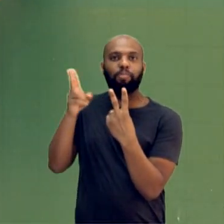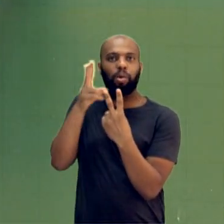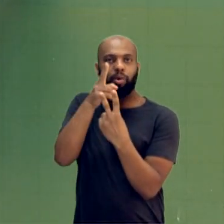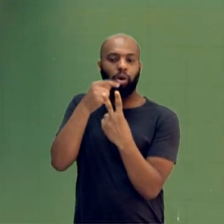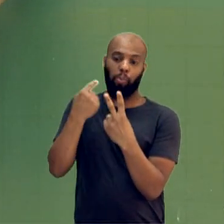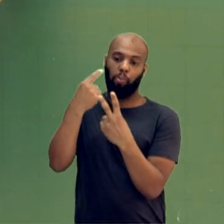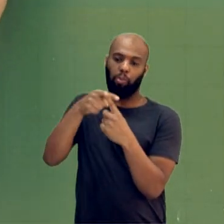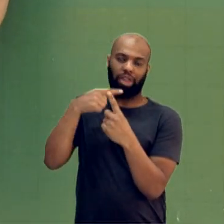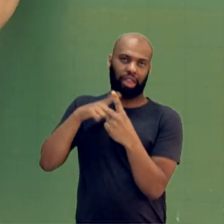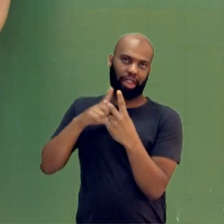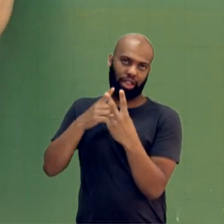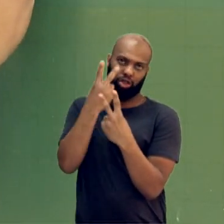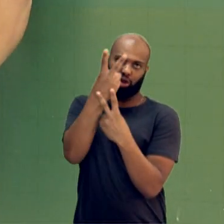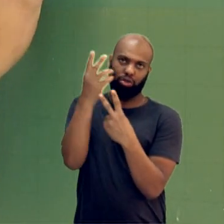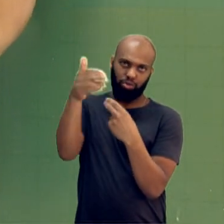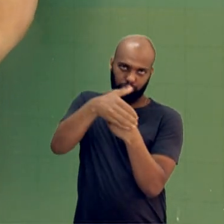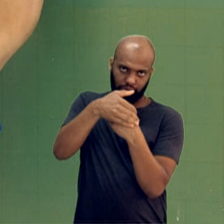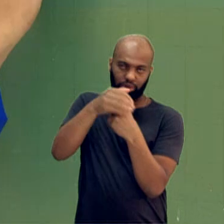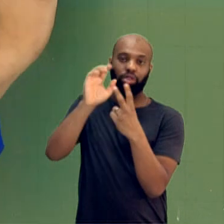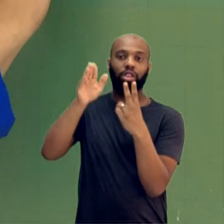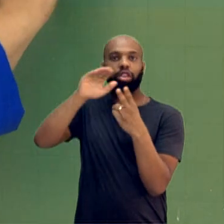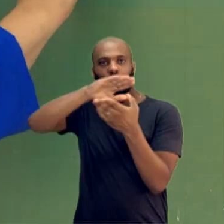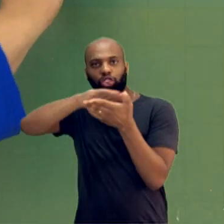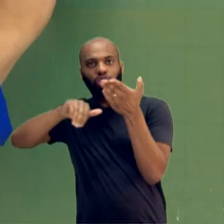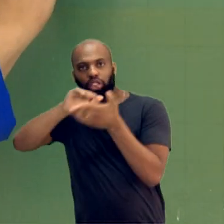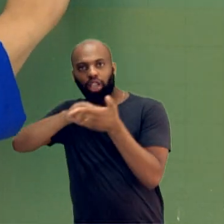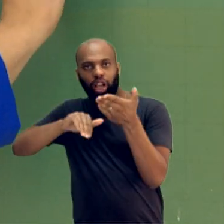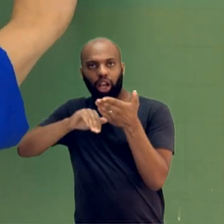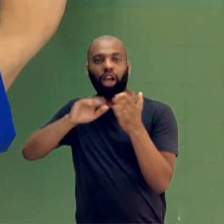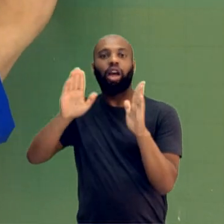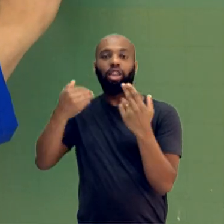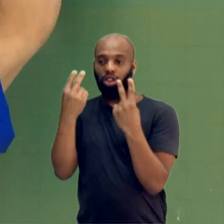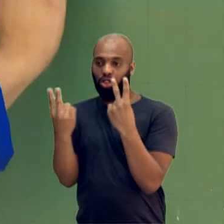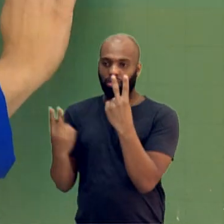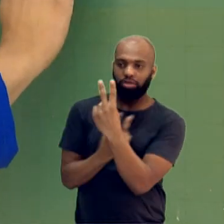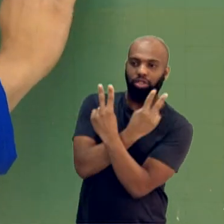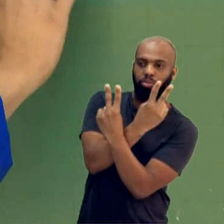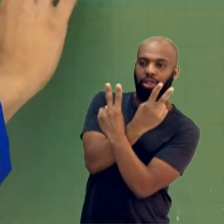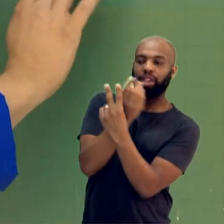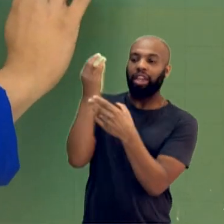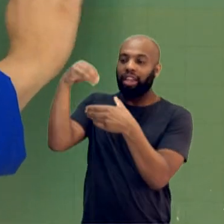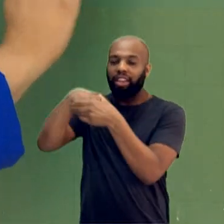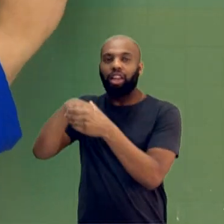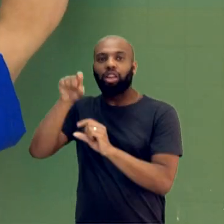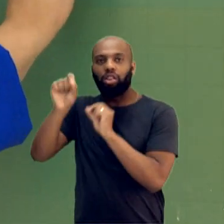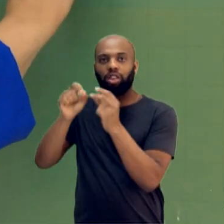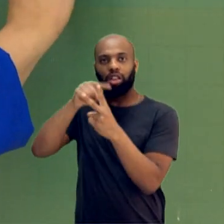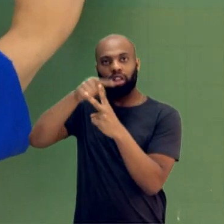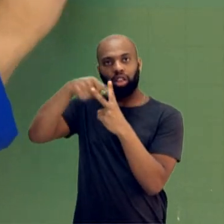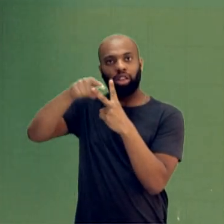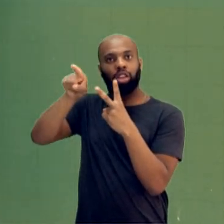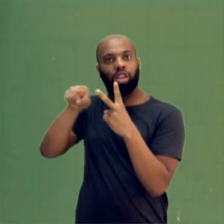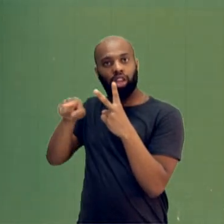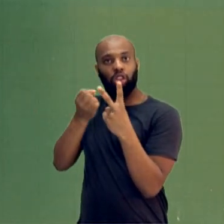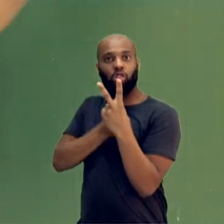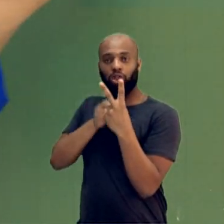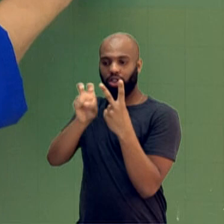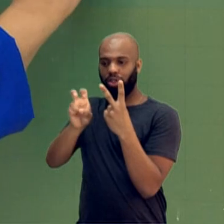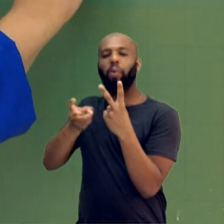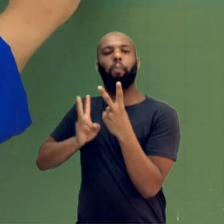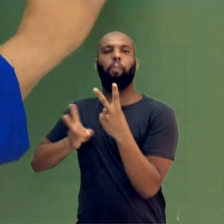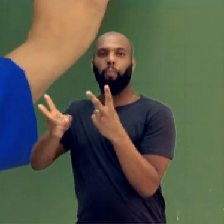Ótimo, saiu então 2 e ficou lá dentro do meu radical o número